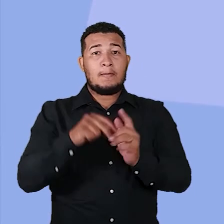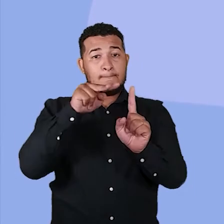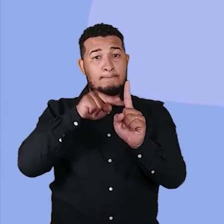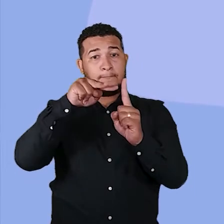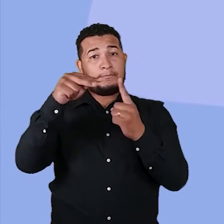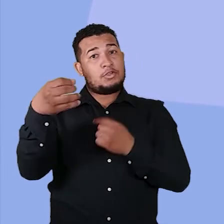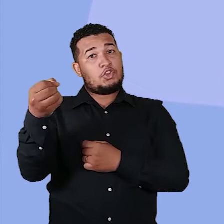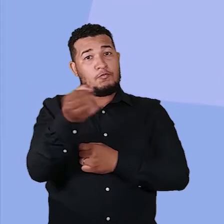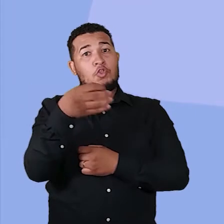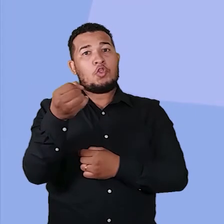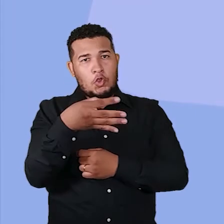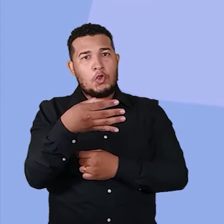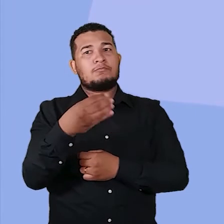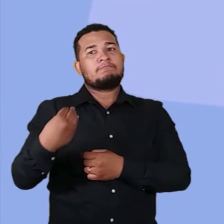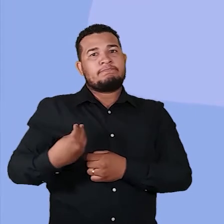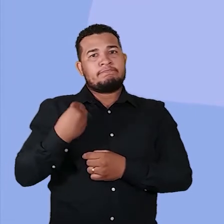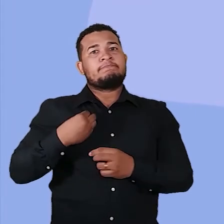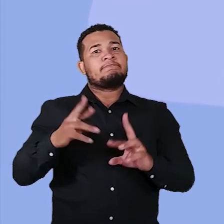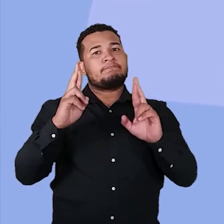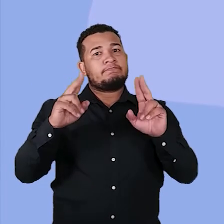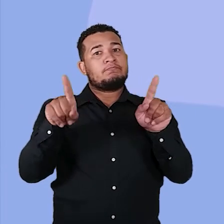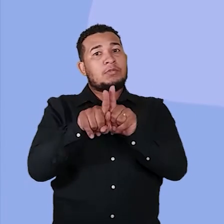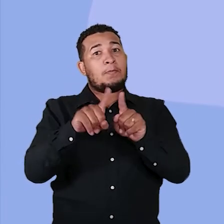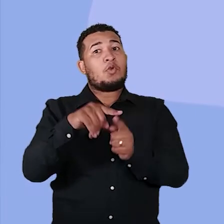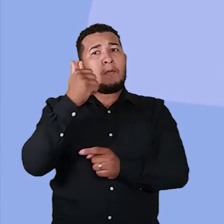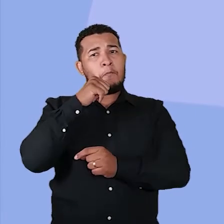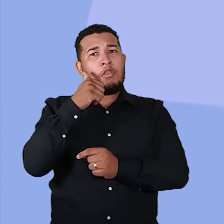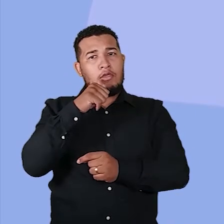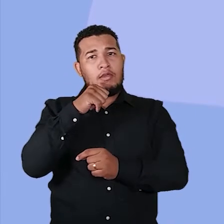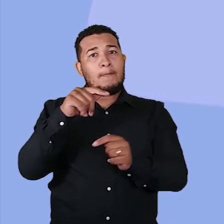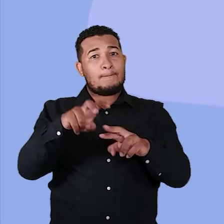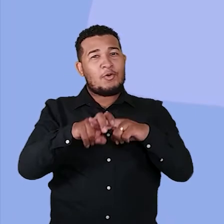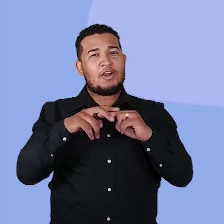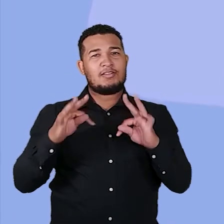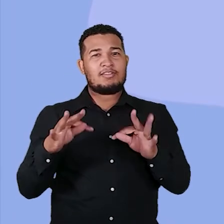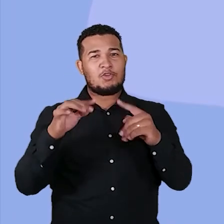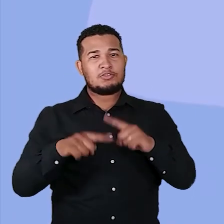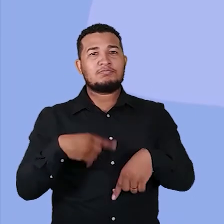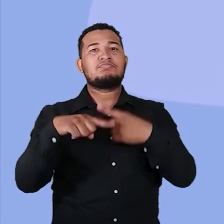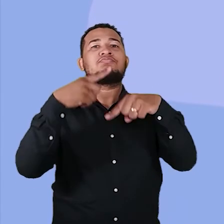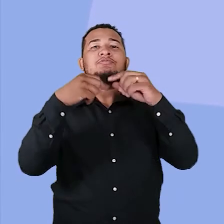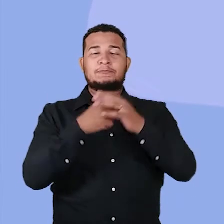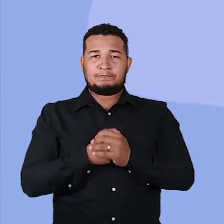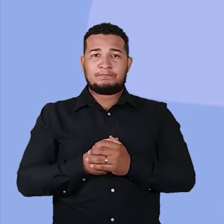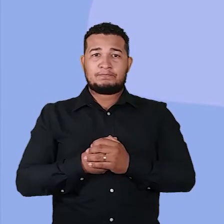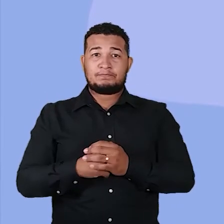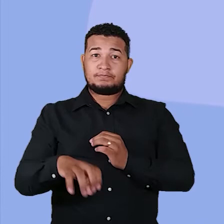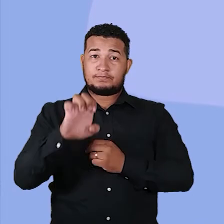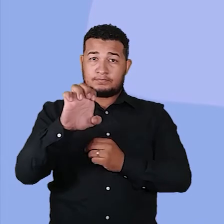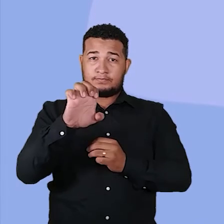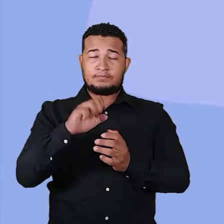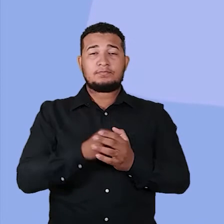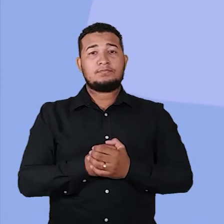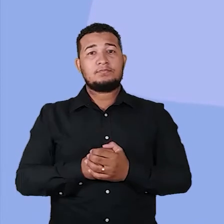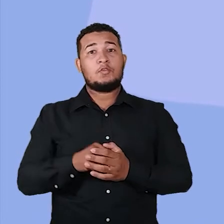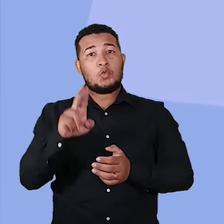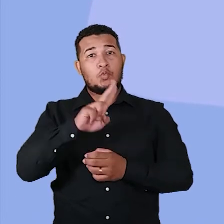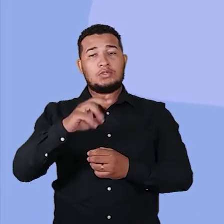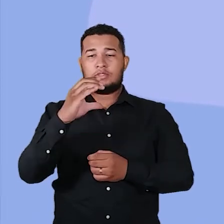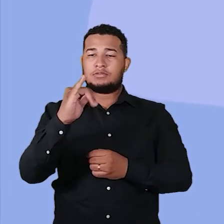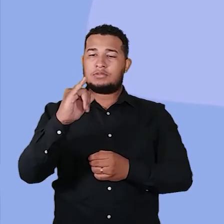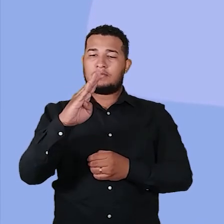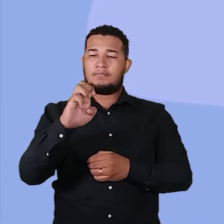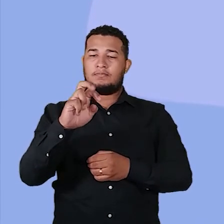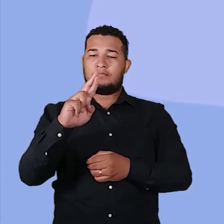novas perspectivas de vida e trabalho para a mulher com os avanços da tecnologia de informação. E letra E: a aplicação